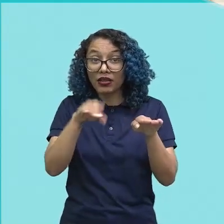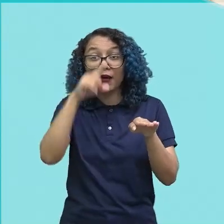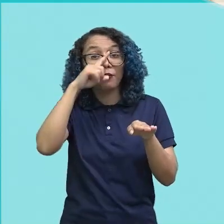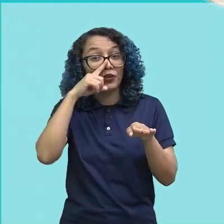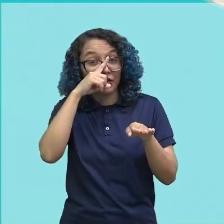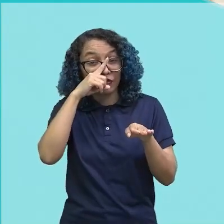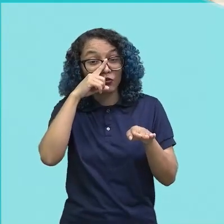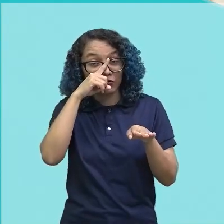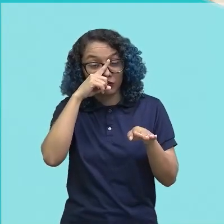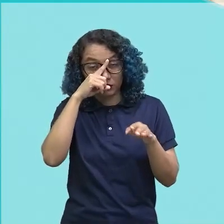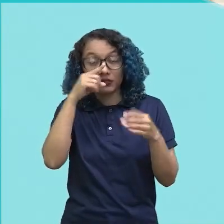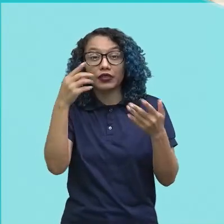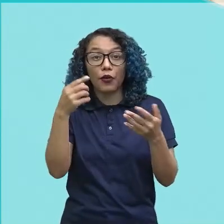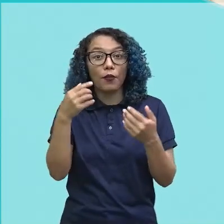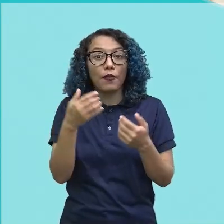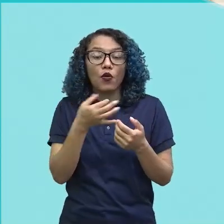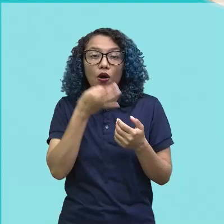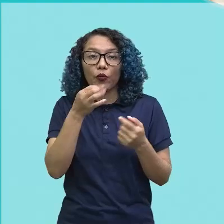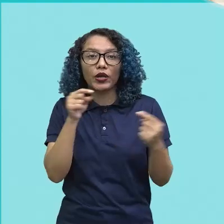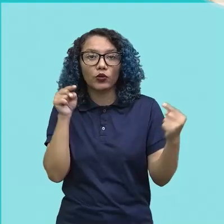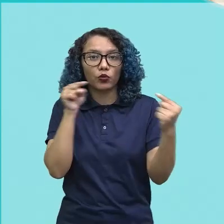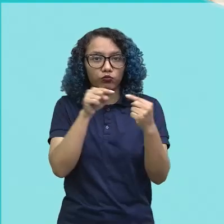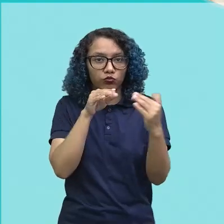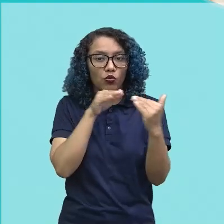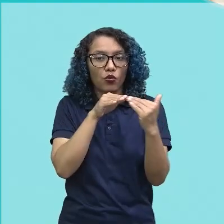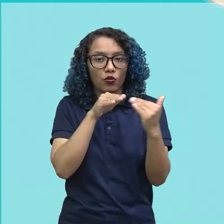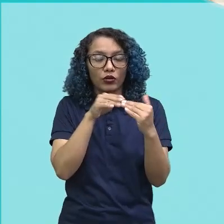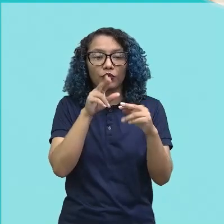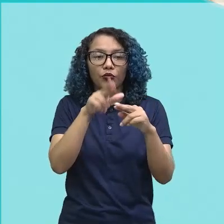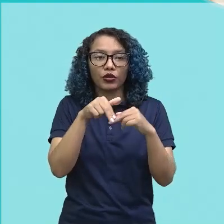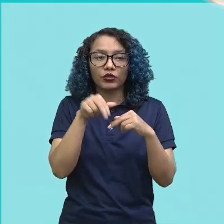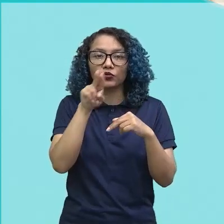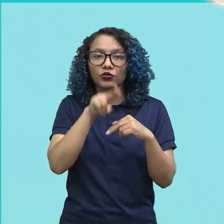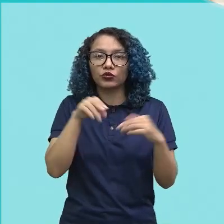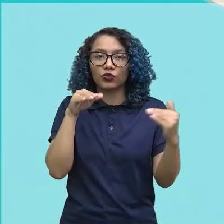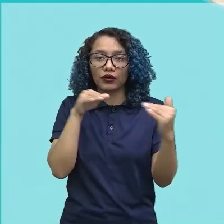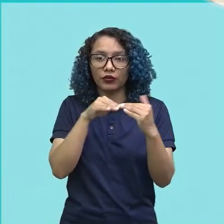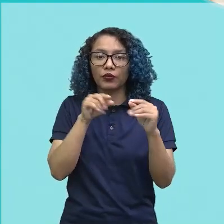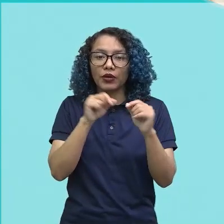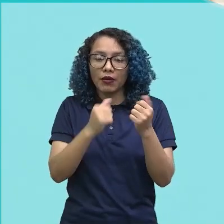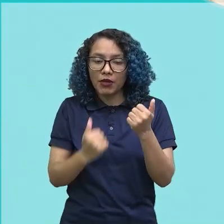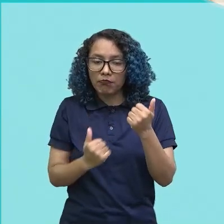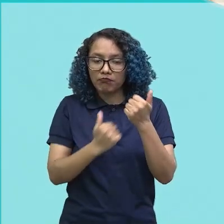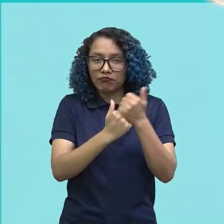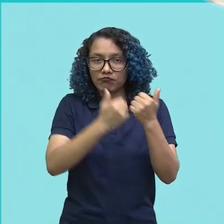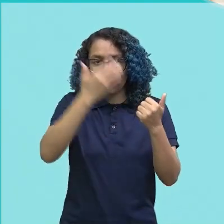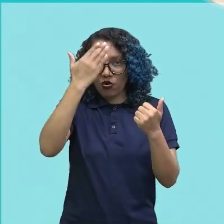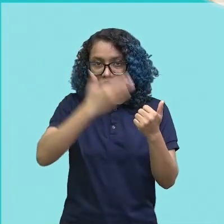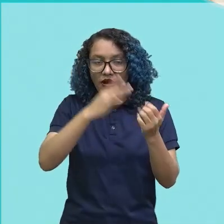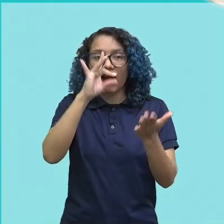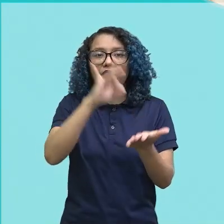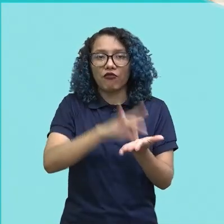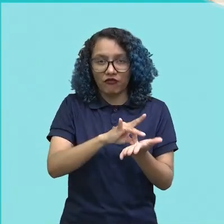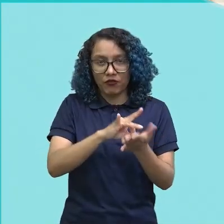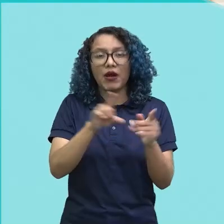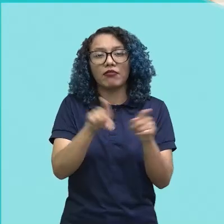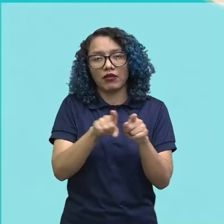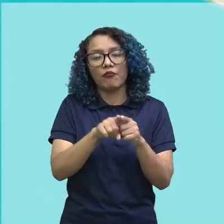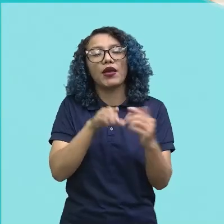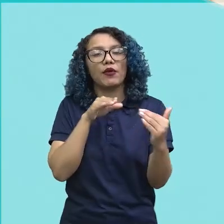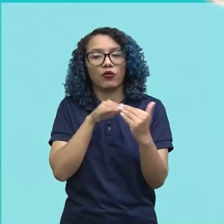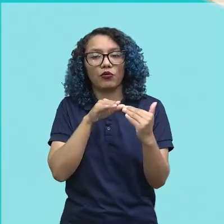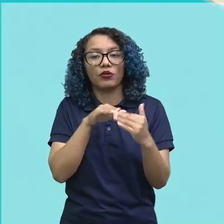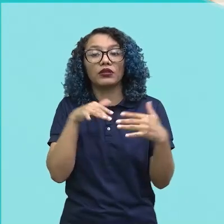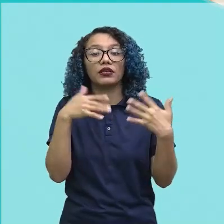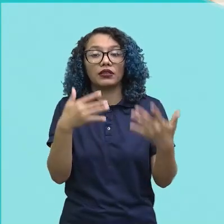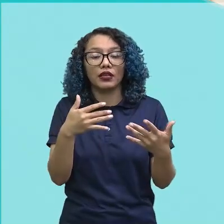plana é algo perigoso. E, para isso, ela utilizou argumentos para comprovar, para validar também essa ideia. Então, nós